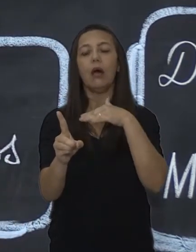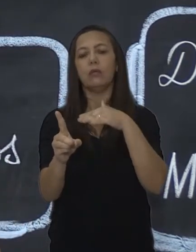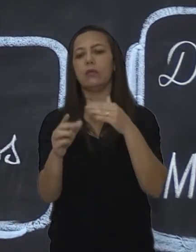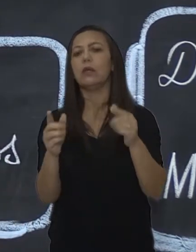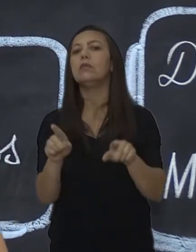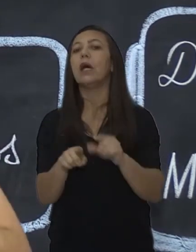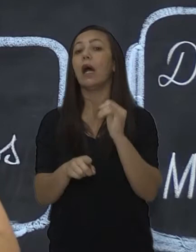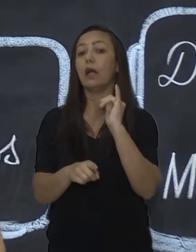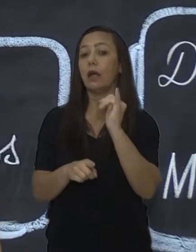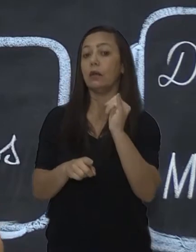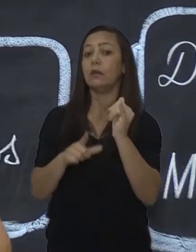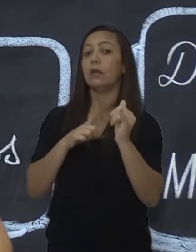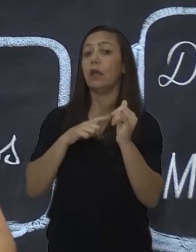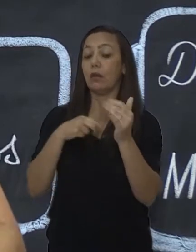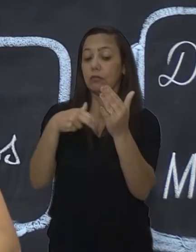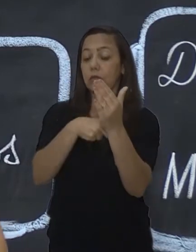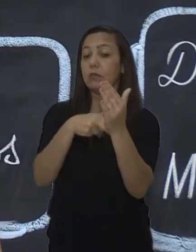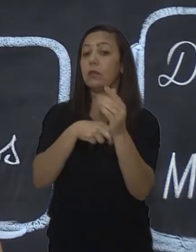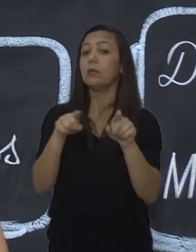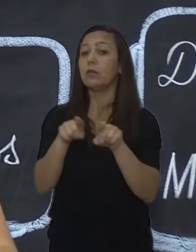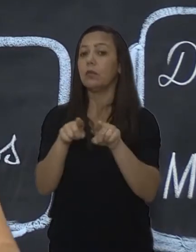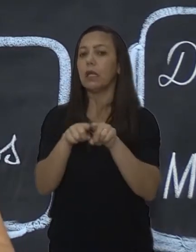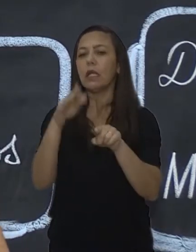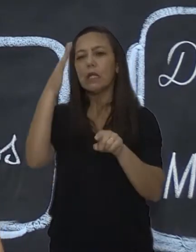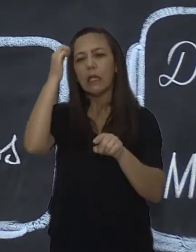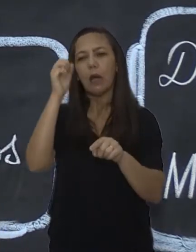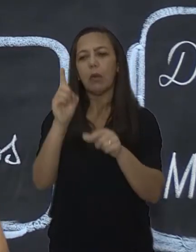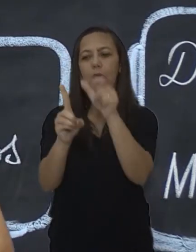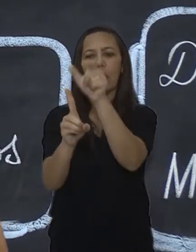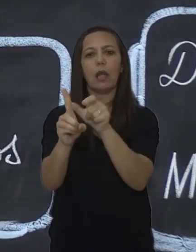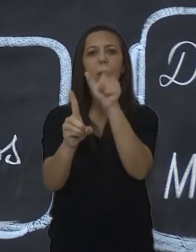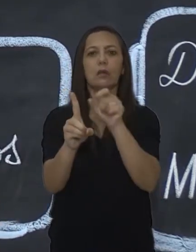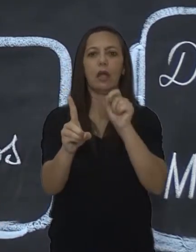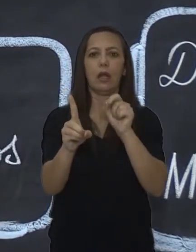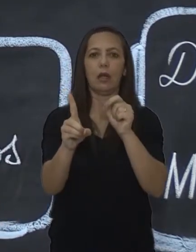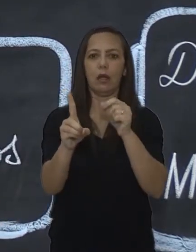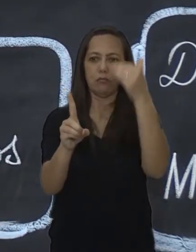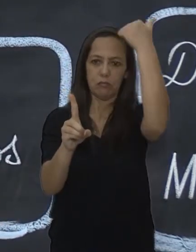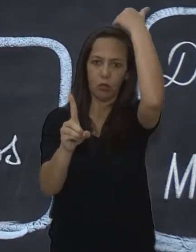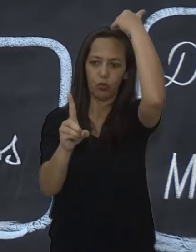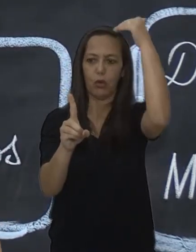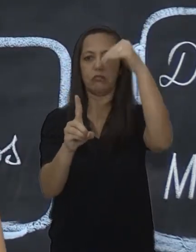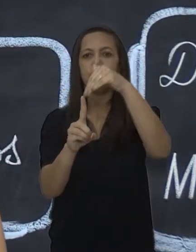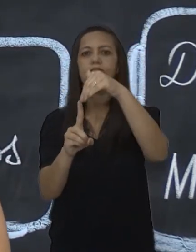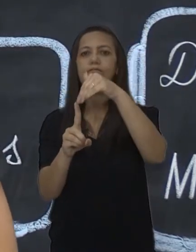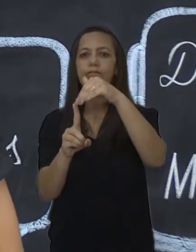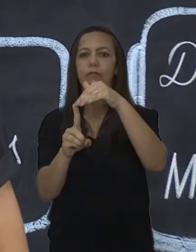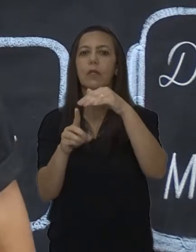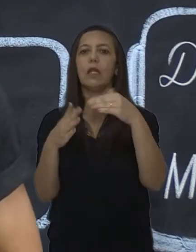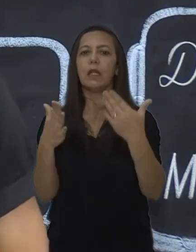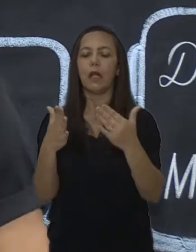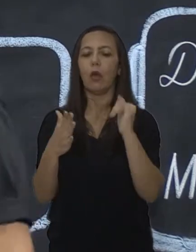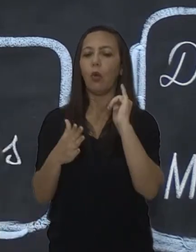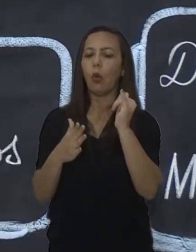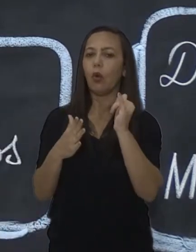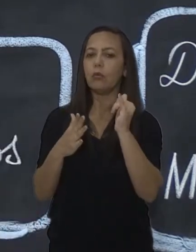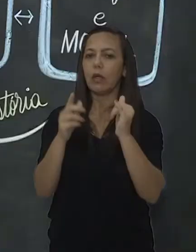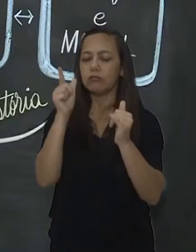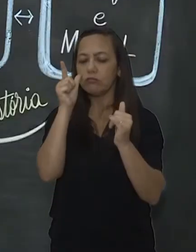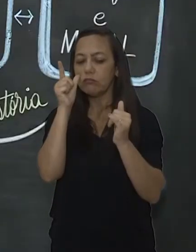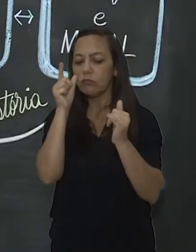é exatamente fazer com que a gente descubra quem são os culpados. Então são contos que são construídos também de modo a prender a nossa